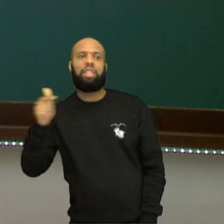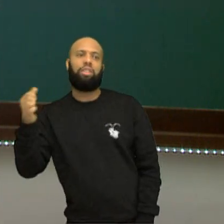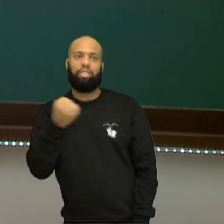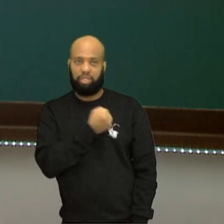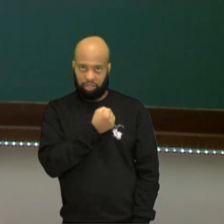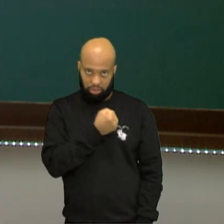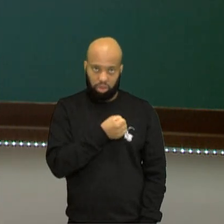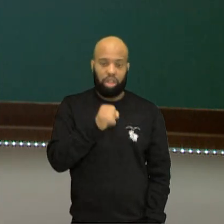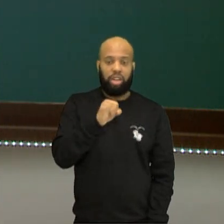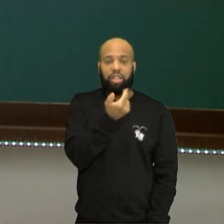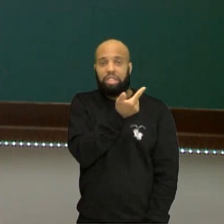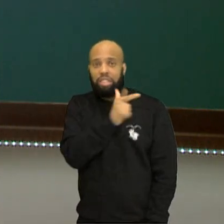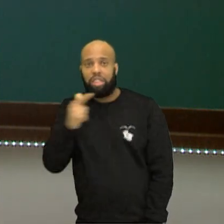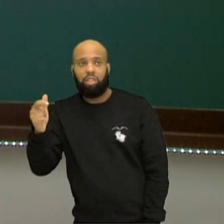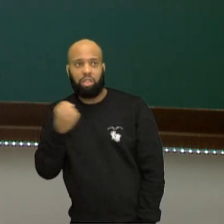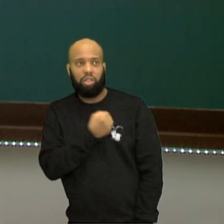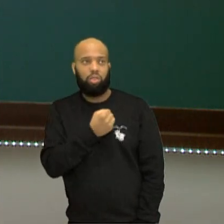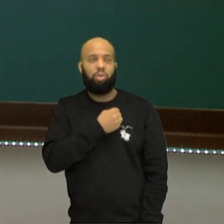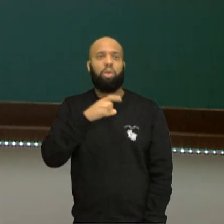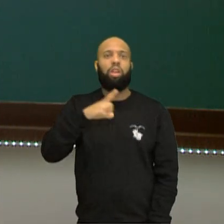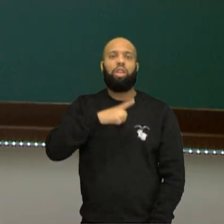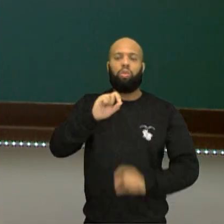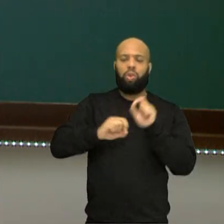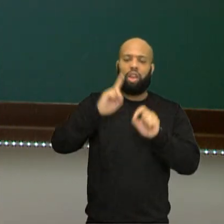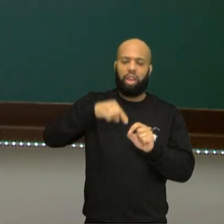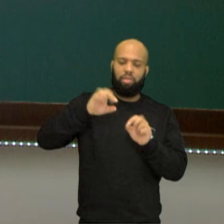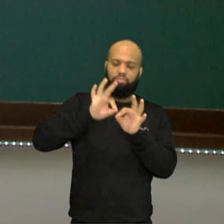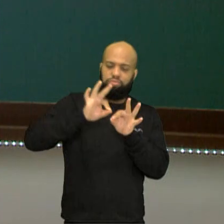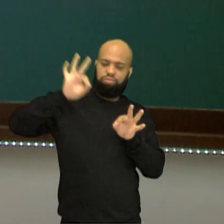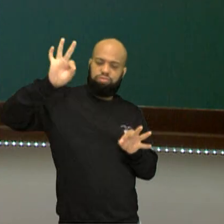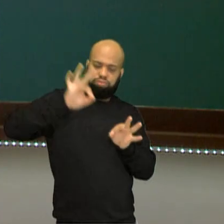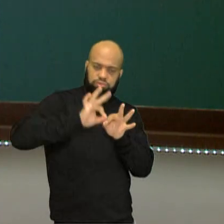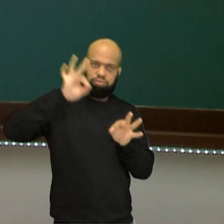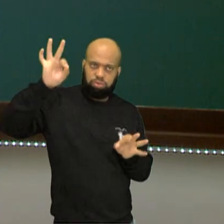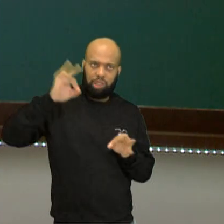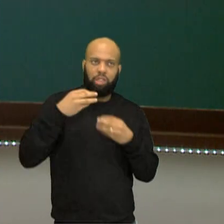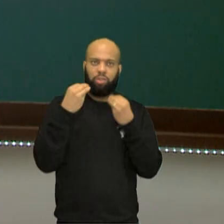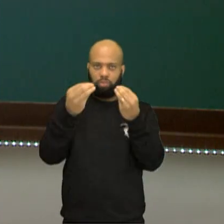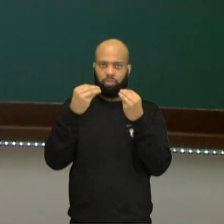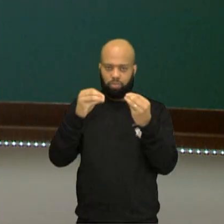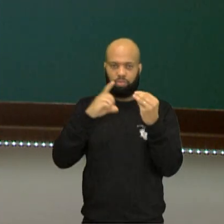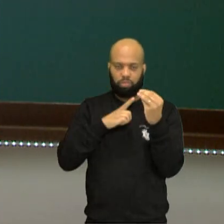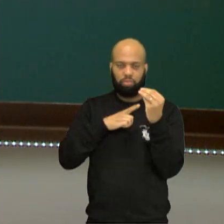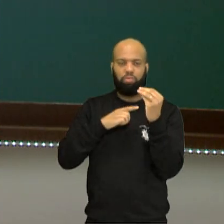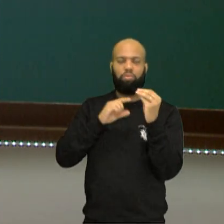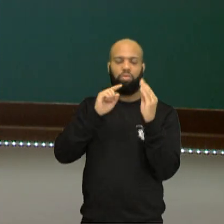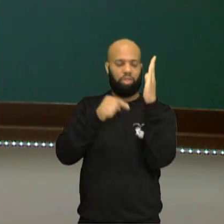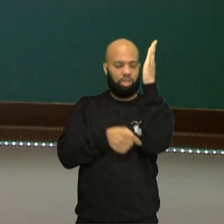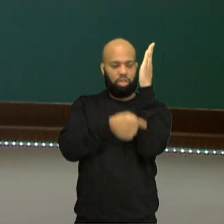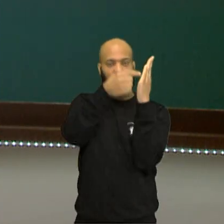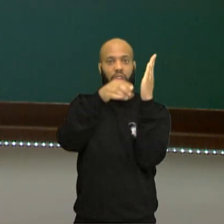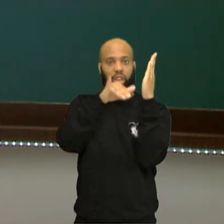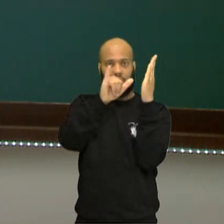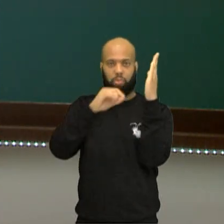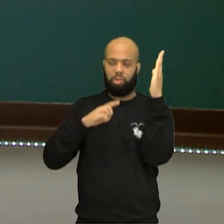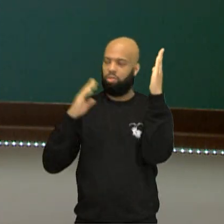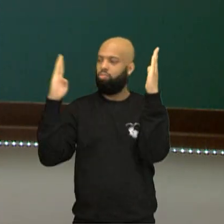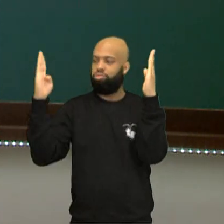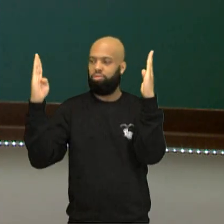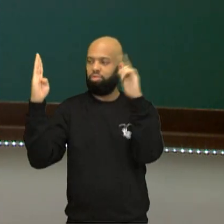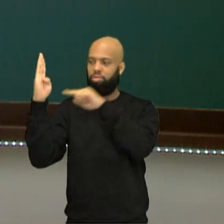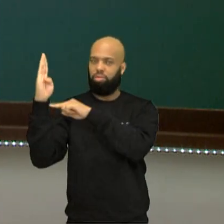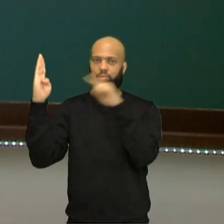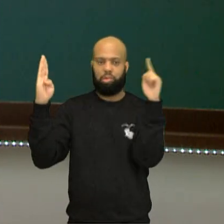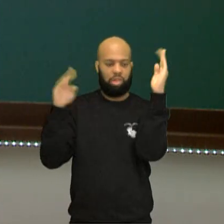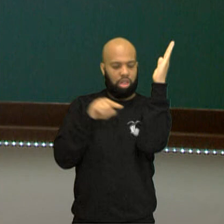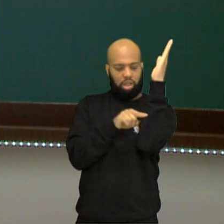valores, nós temos retas que são paralelas aí ao eixo Y e perpendiculares ao eixo X. Essas retas